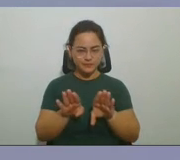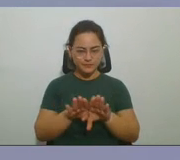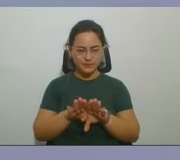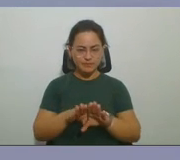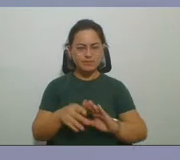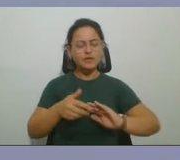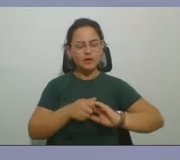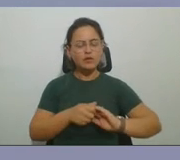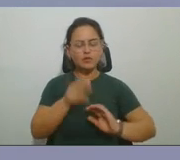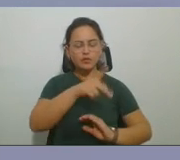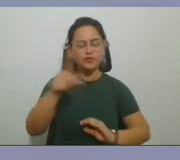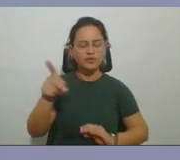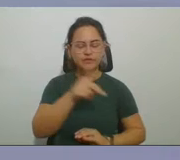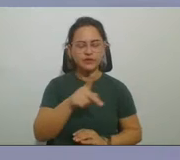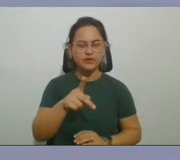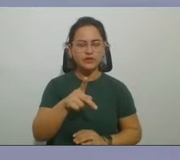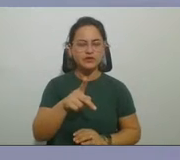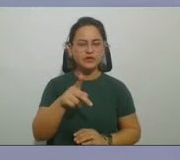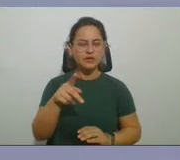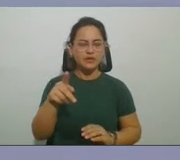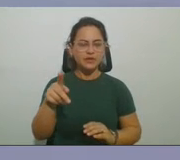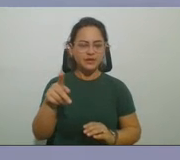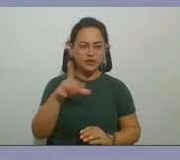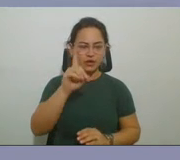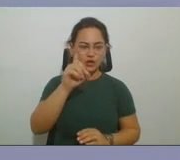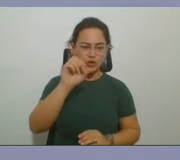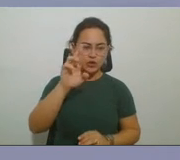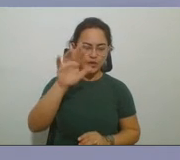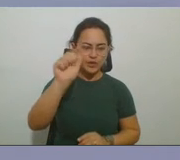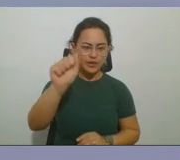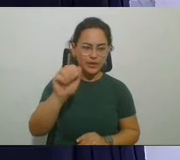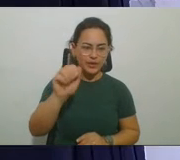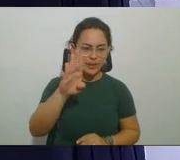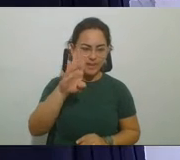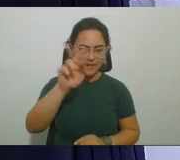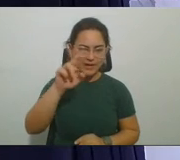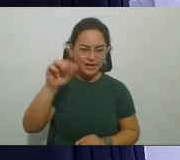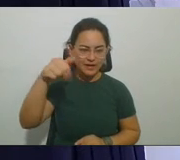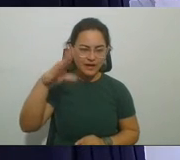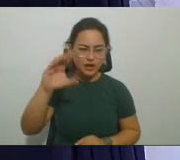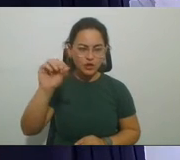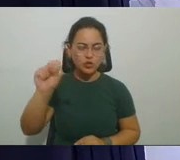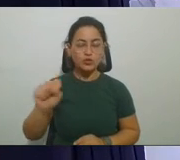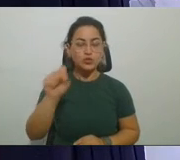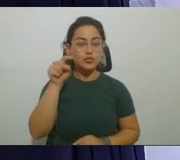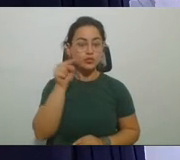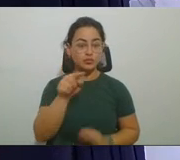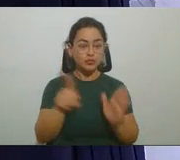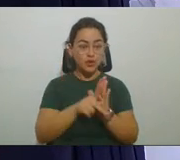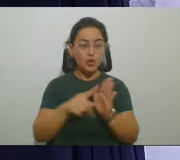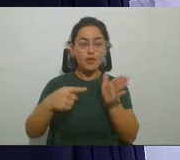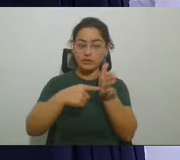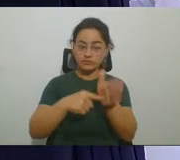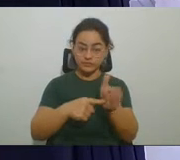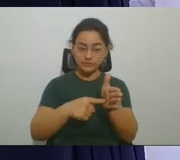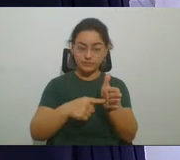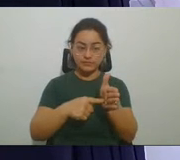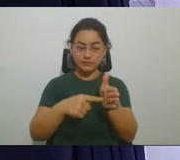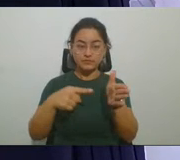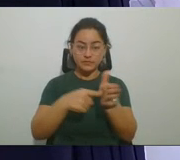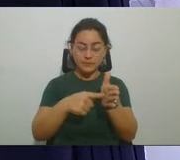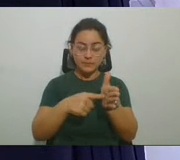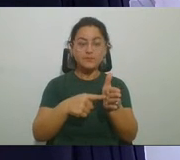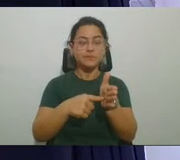da Universidade de Buenos Aires, que compartilhará conosco, na noite de hoje, importantes reflexões. Gratidão pela